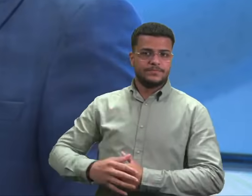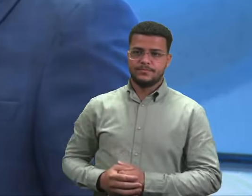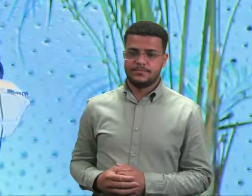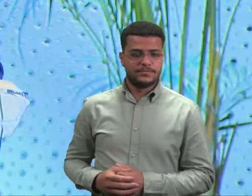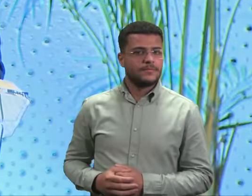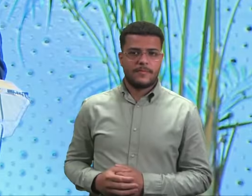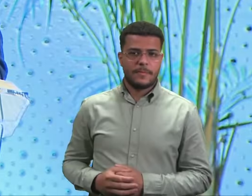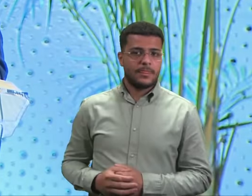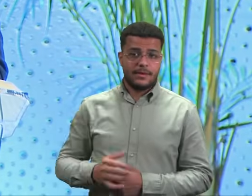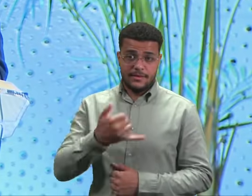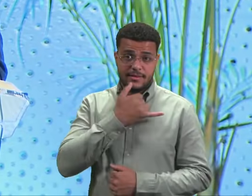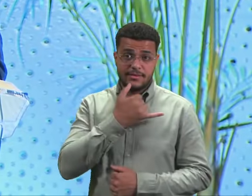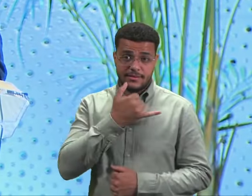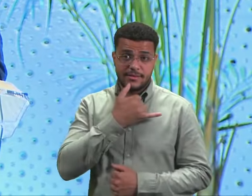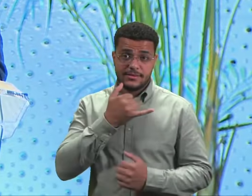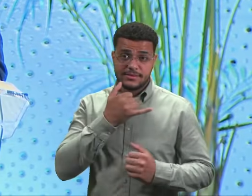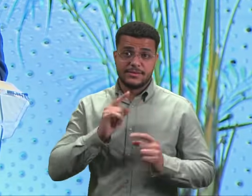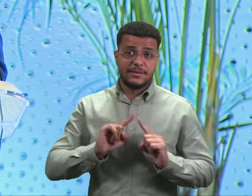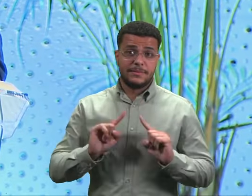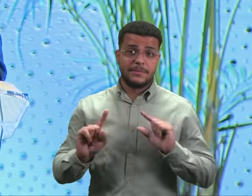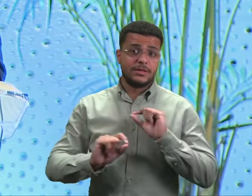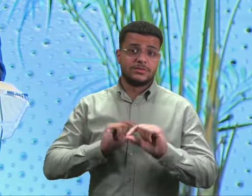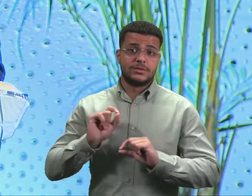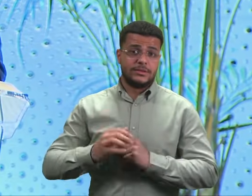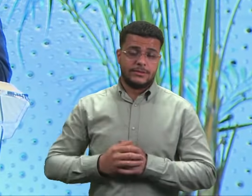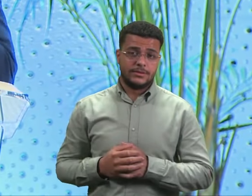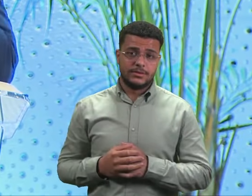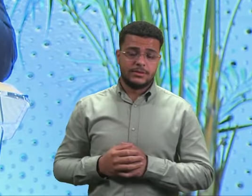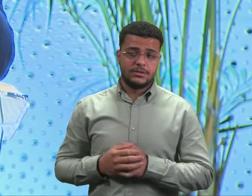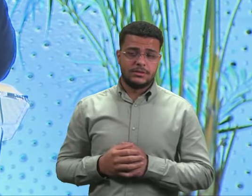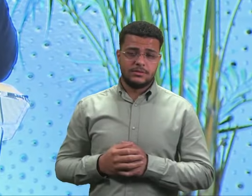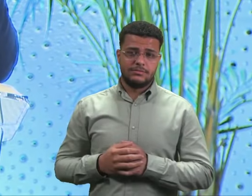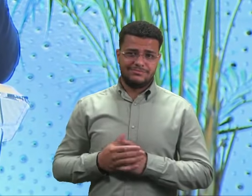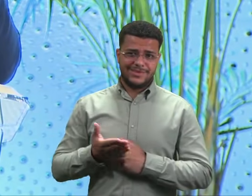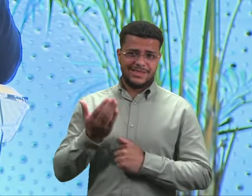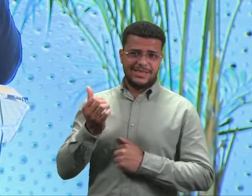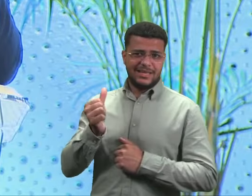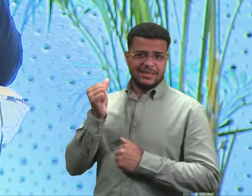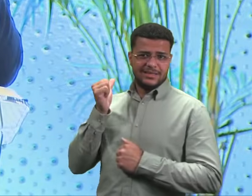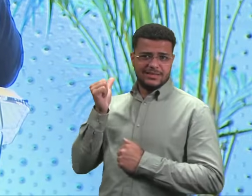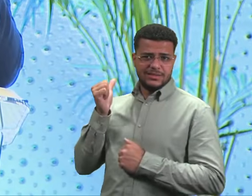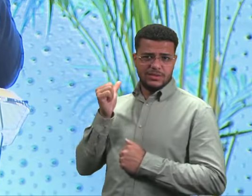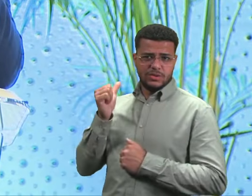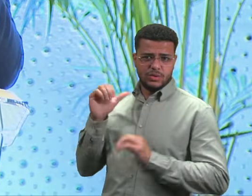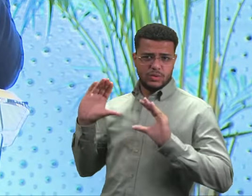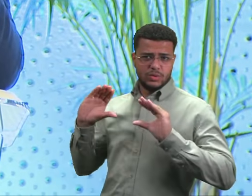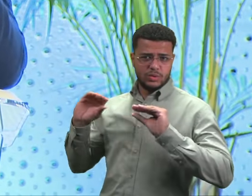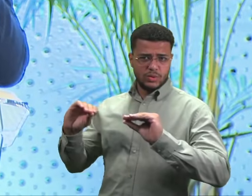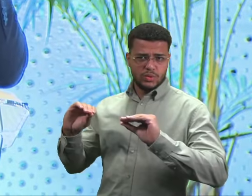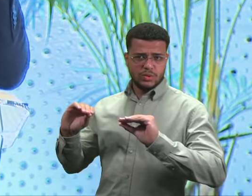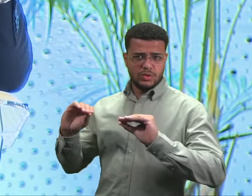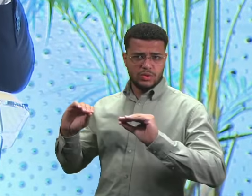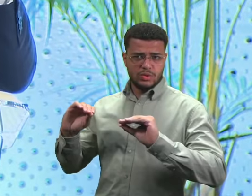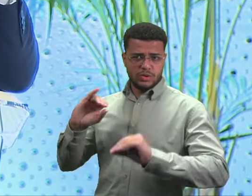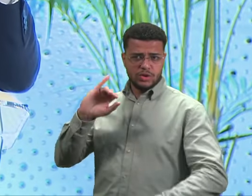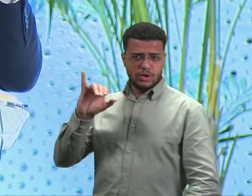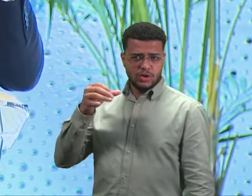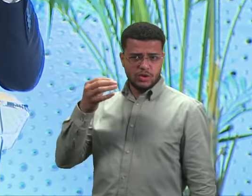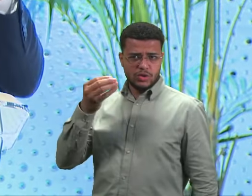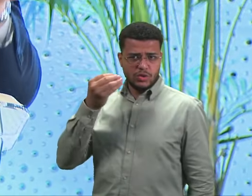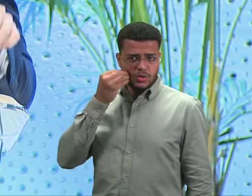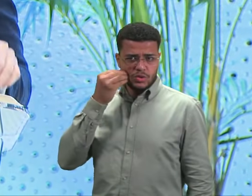A triste realidade é que, assim como naquela noite em que Judas